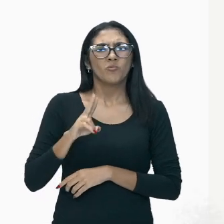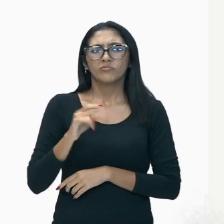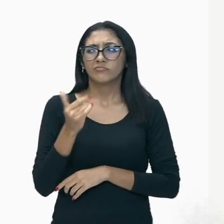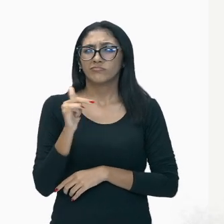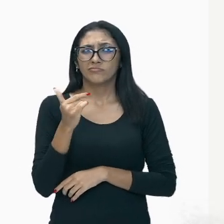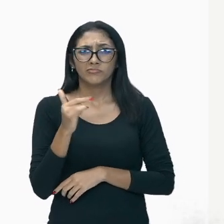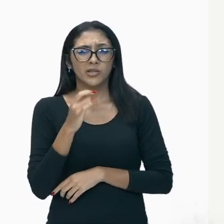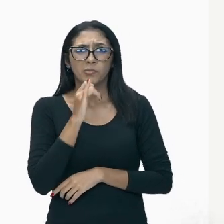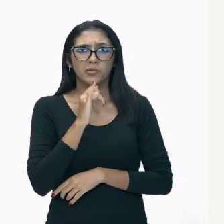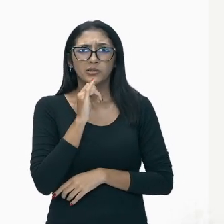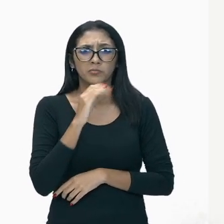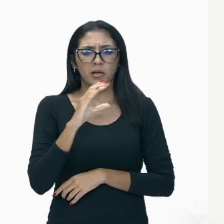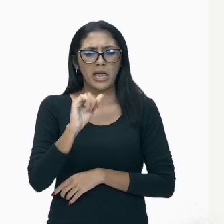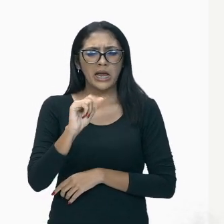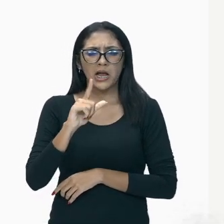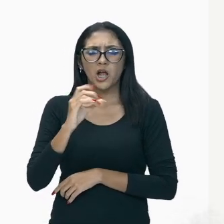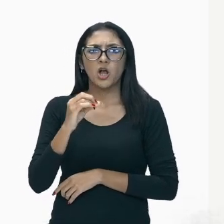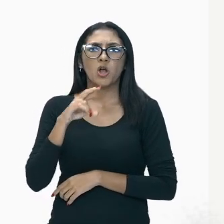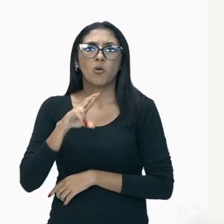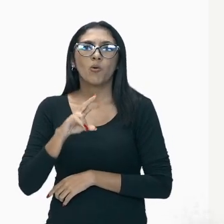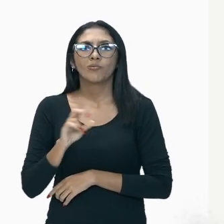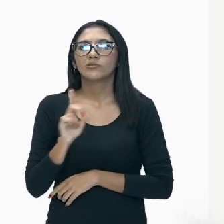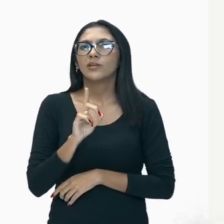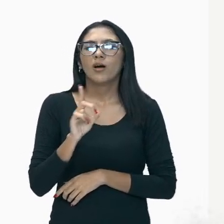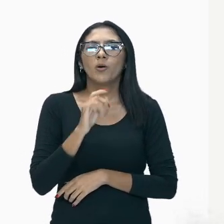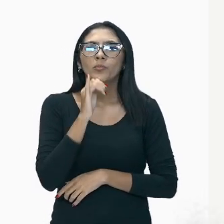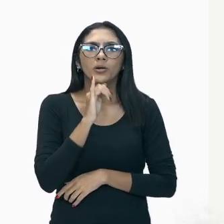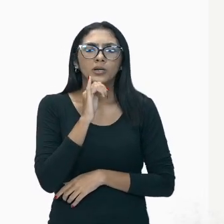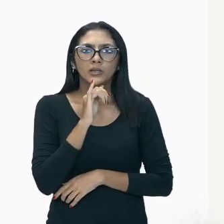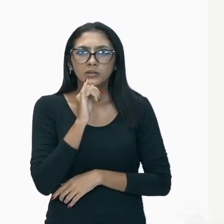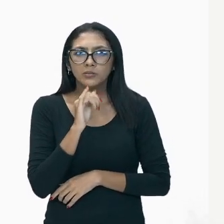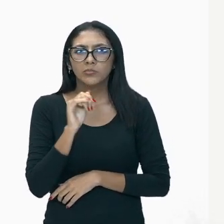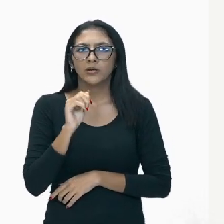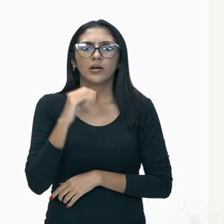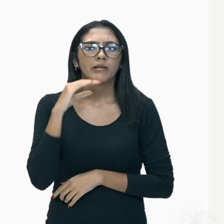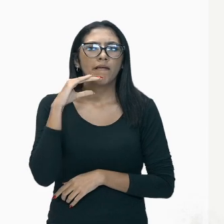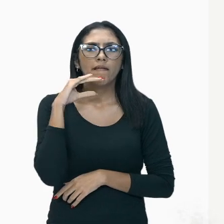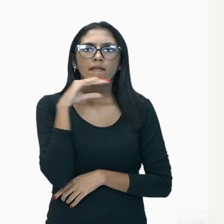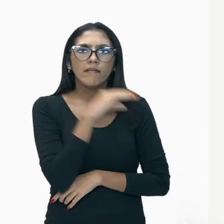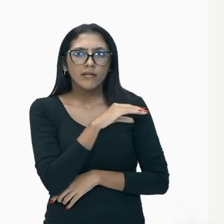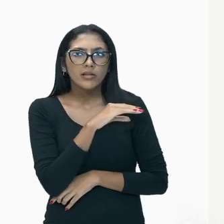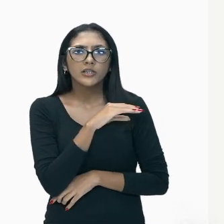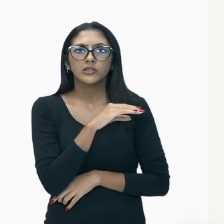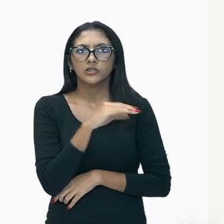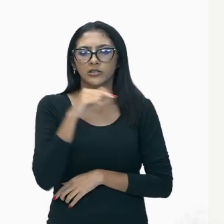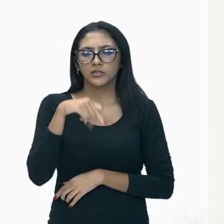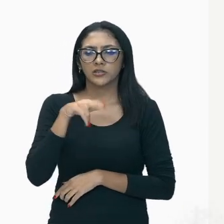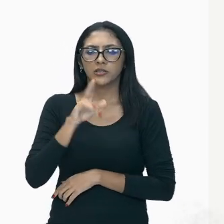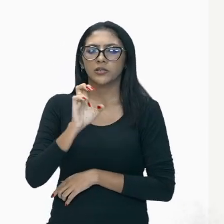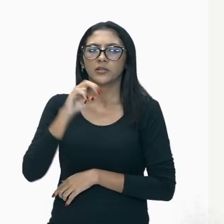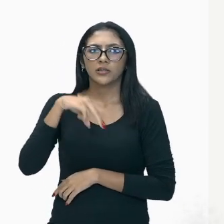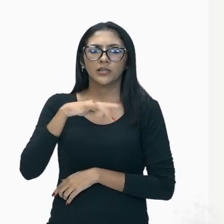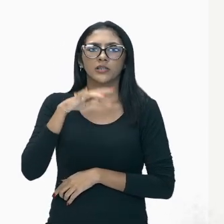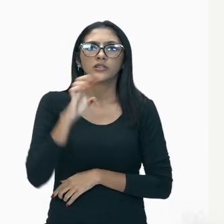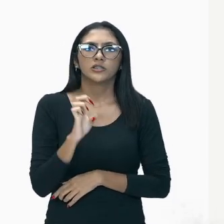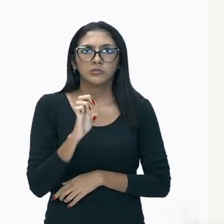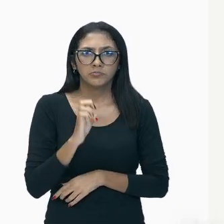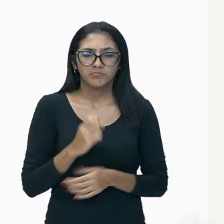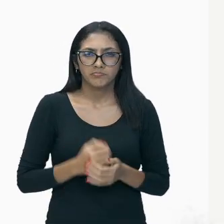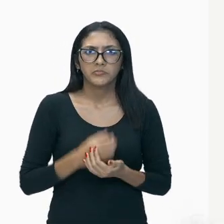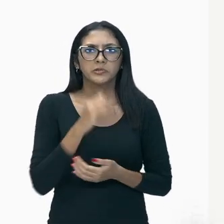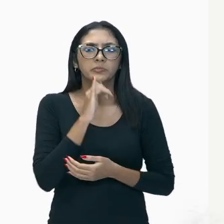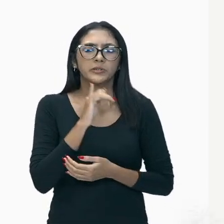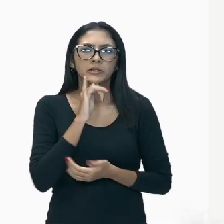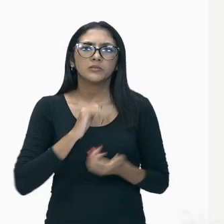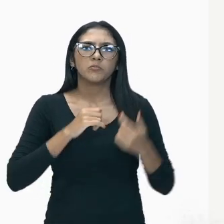eu não falo calor. Eu falo o quê? Aquecimento, quente. Quem nunca pegou uma